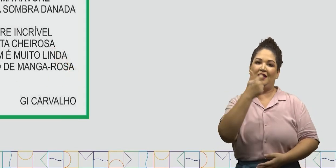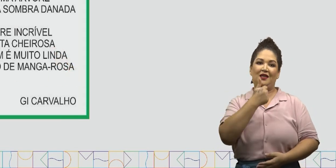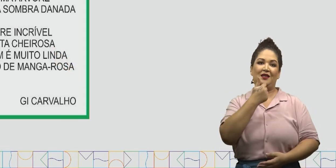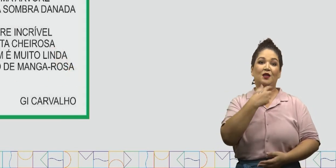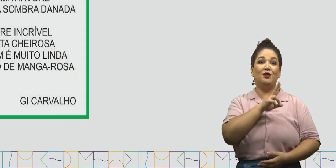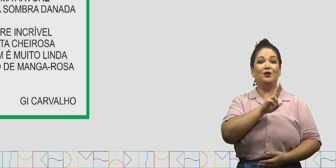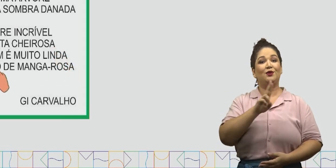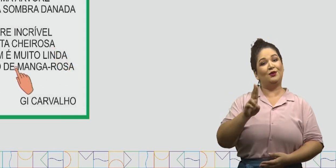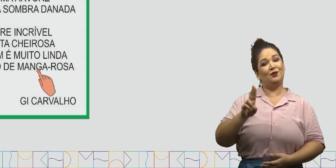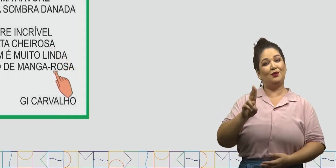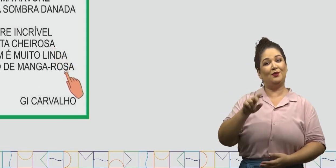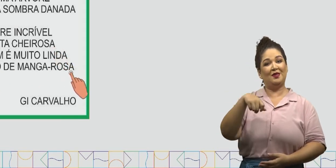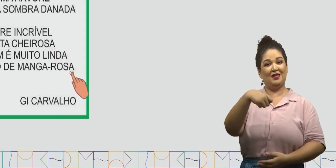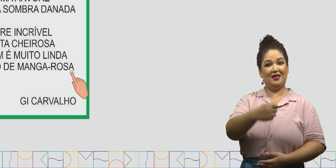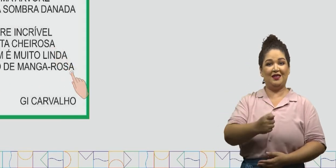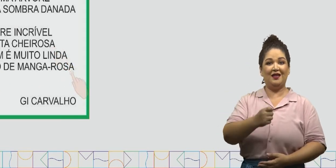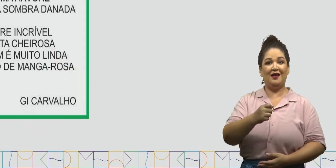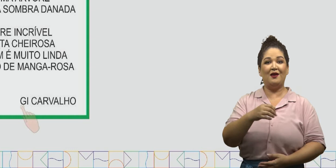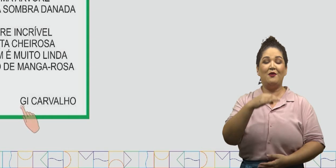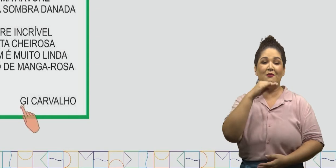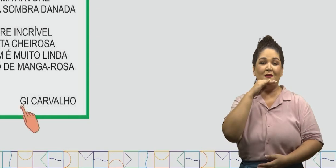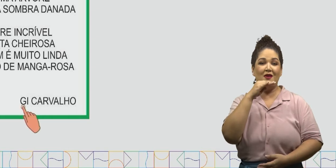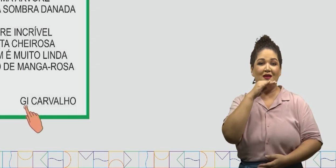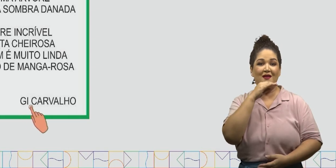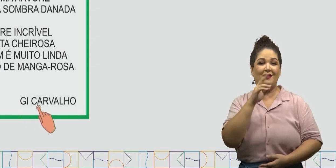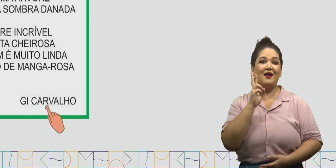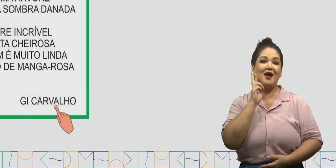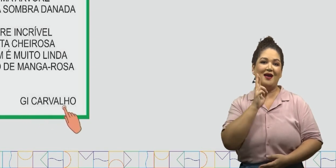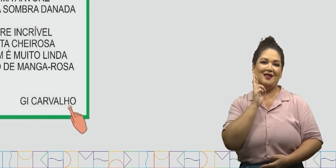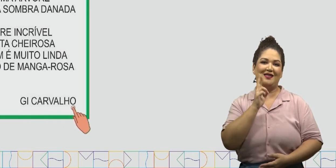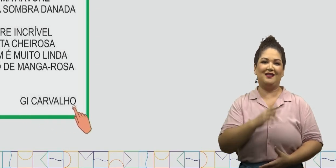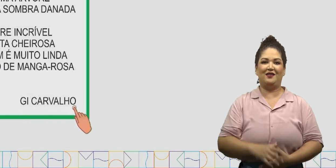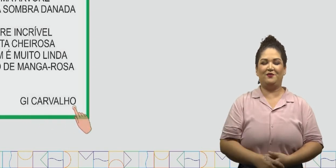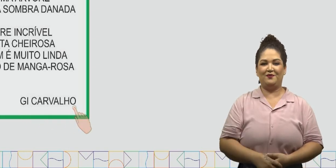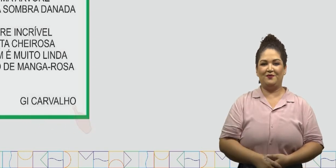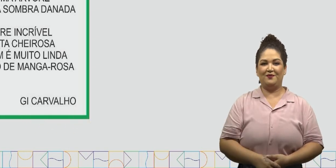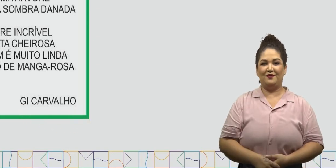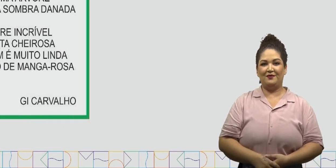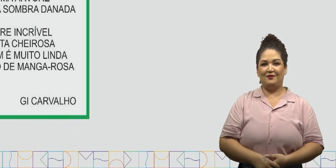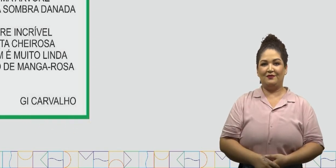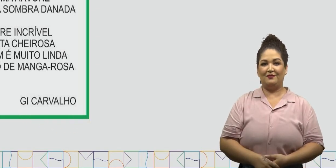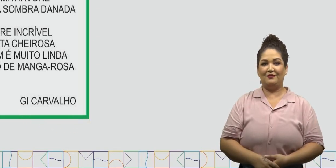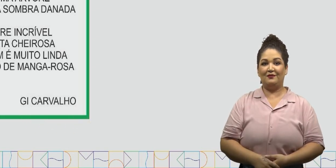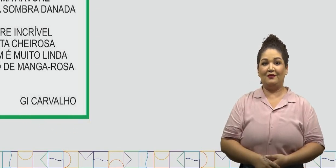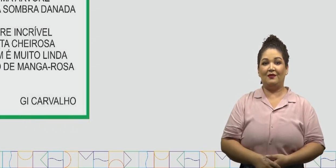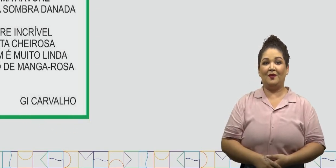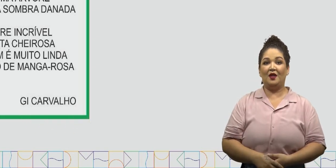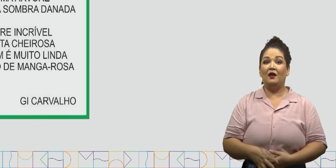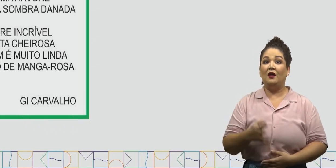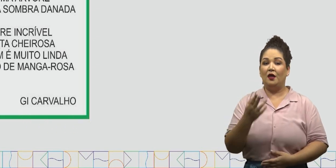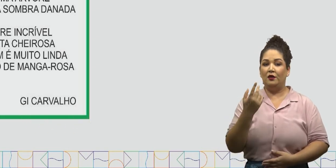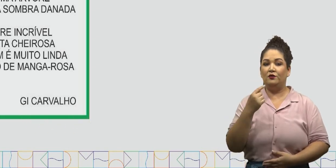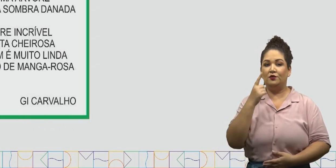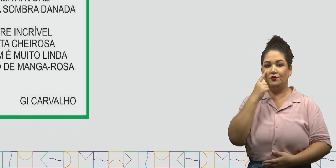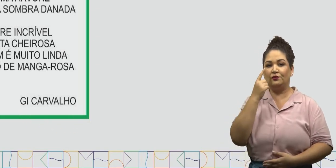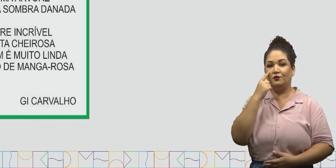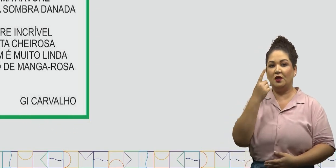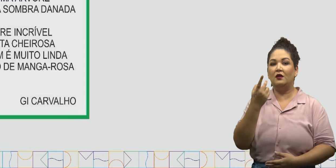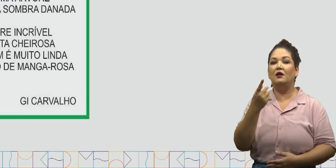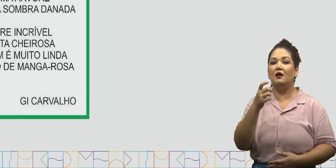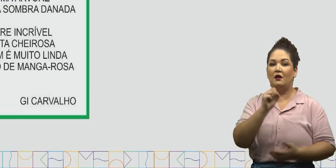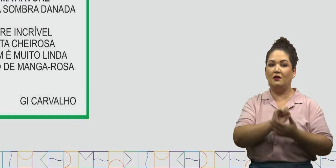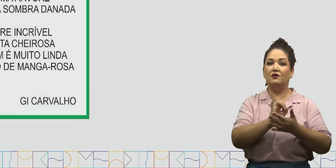linda. E eu chamo de manga rosa, G. Carvalho. Vamos agora identificar o que a